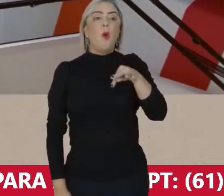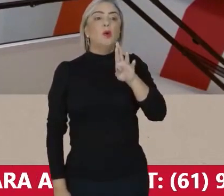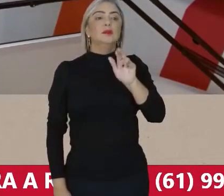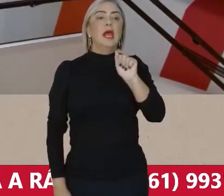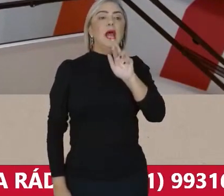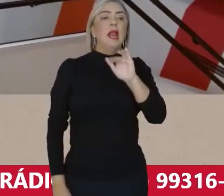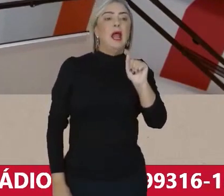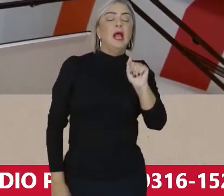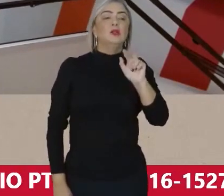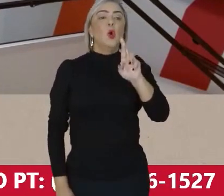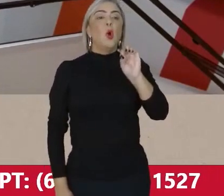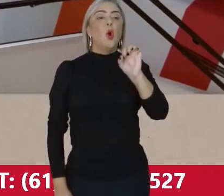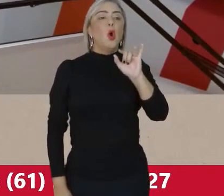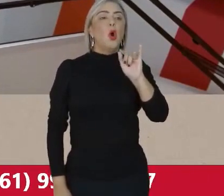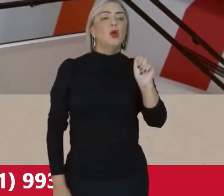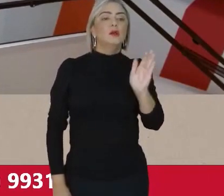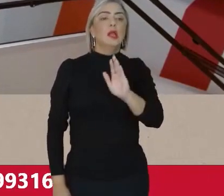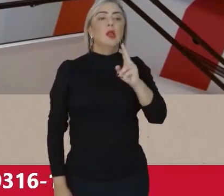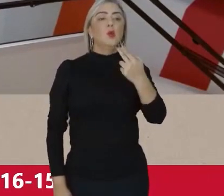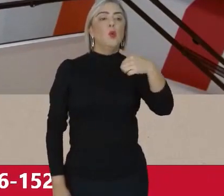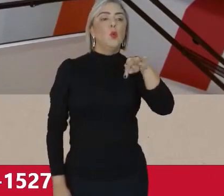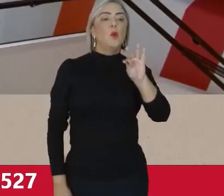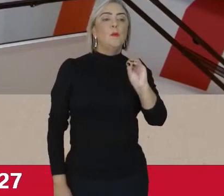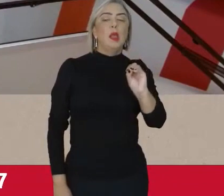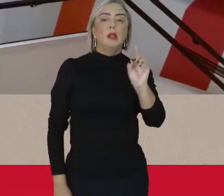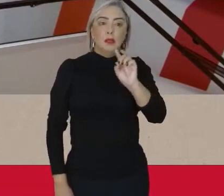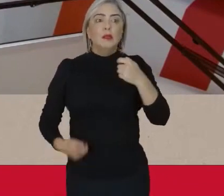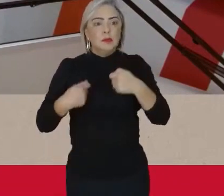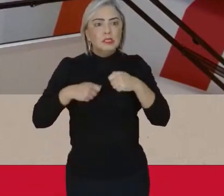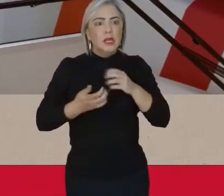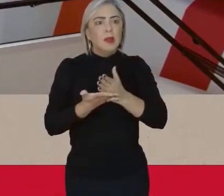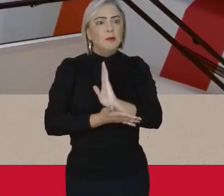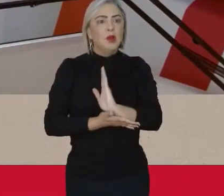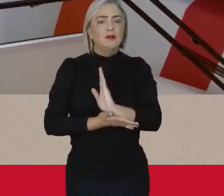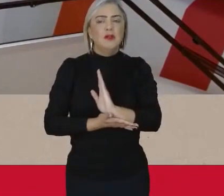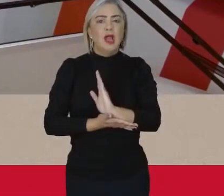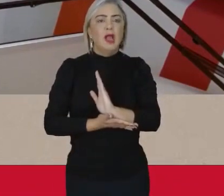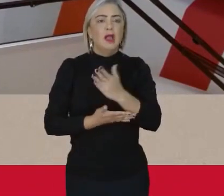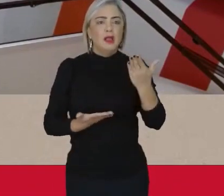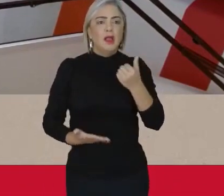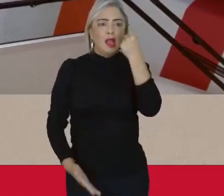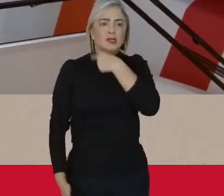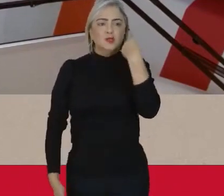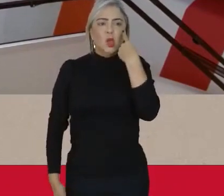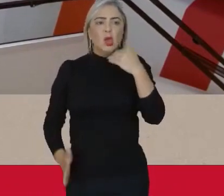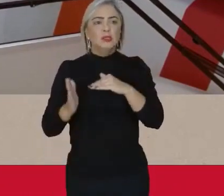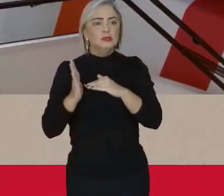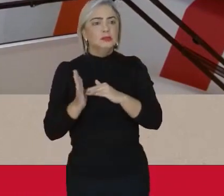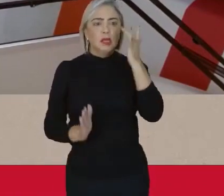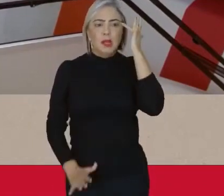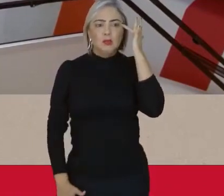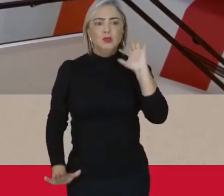senador Rogério, o senador Humberto, e todos que falaram, não, precisamos aprovar as 30 horas no Senado Federal, está maduro,